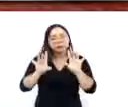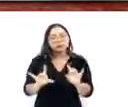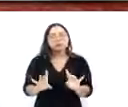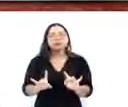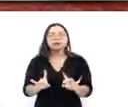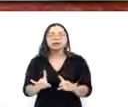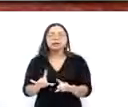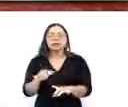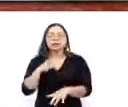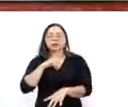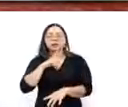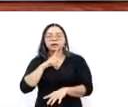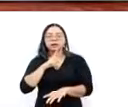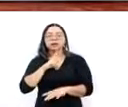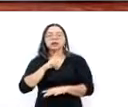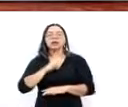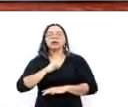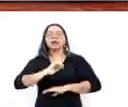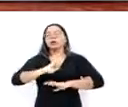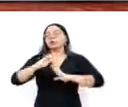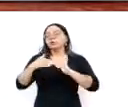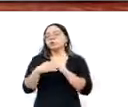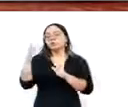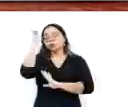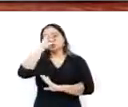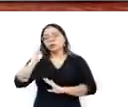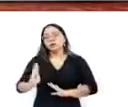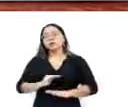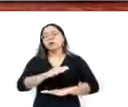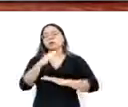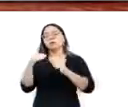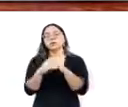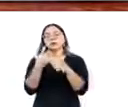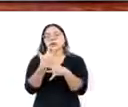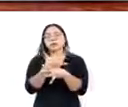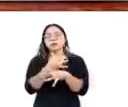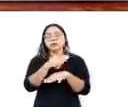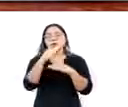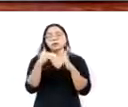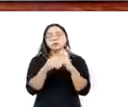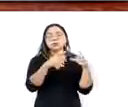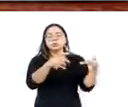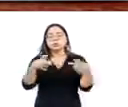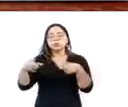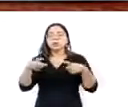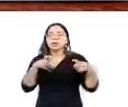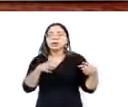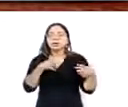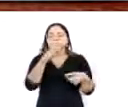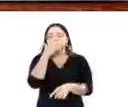necessidades especiais que tanto a gente tem em todo o Brasil, em toda a cidade, em todos os lugares.